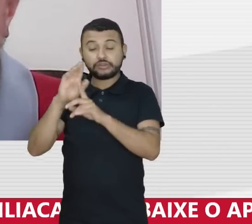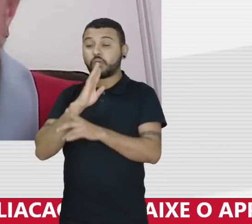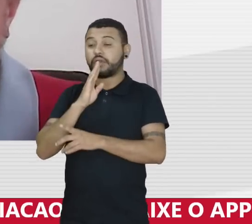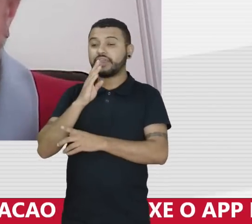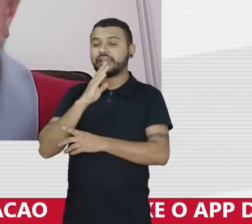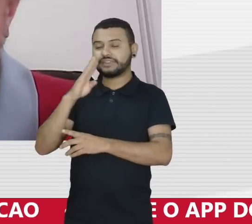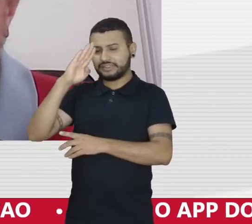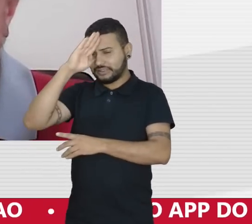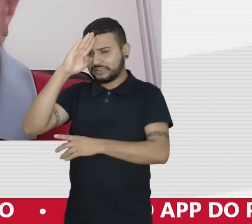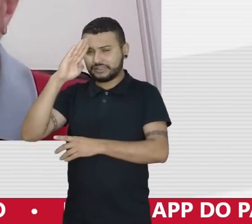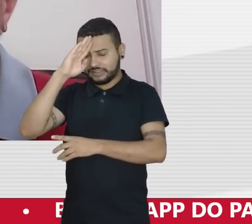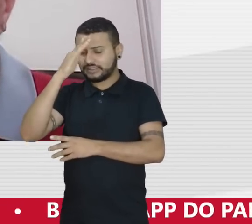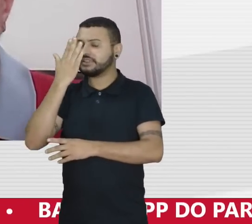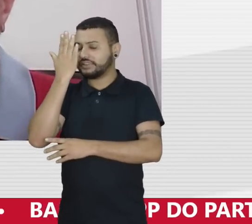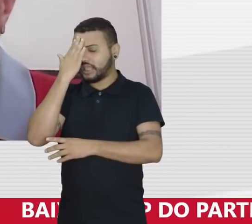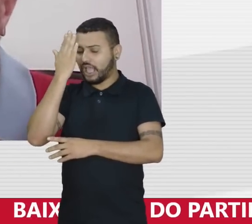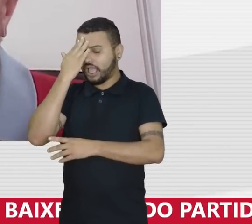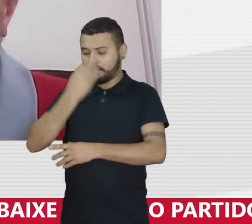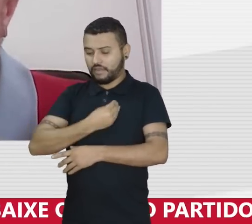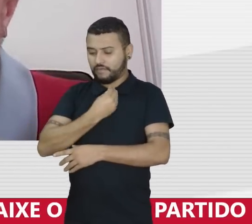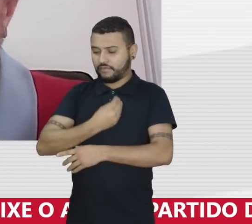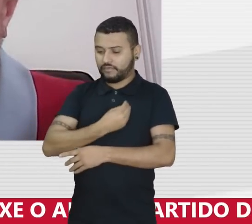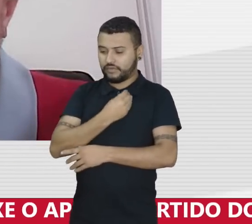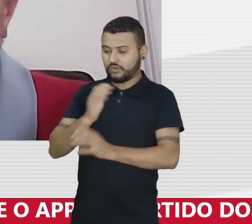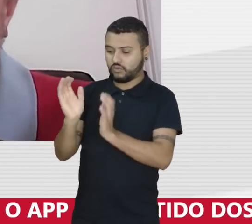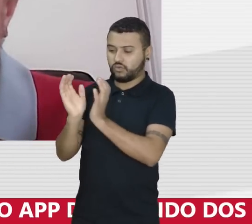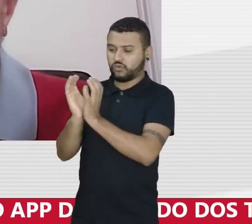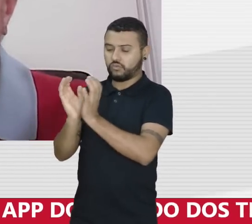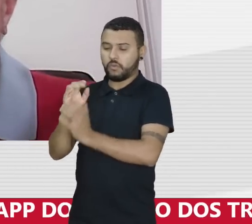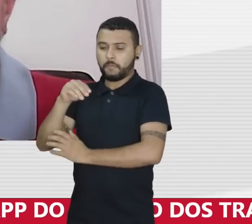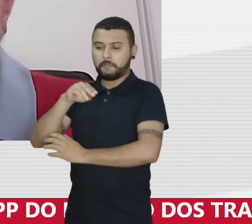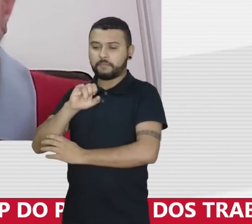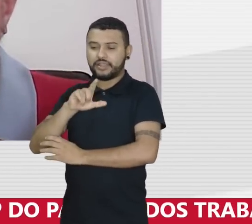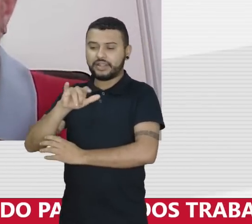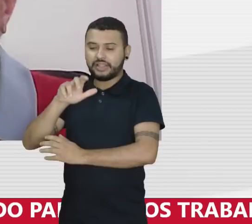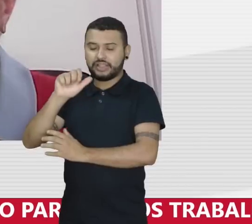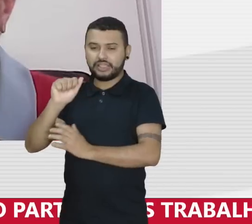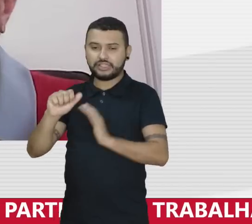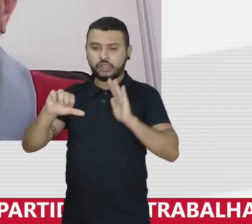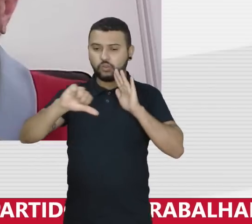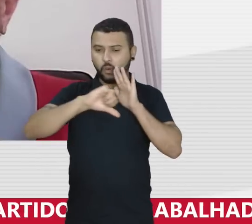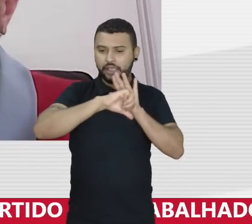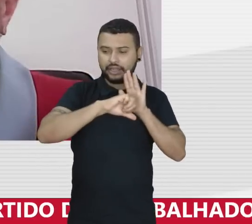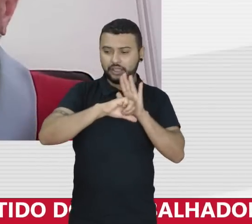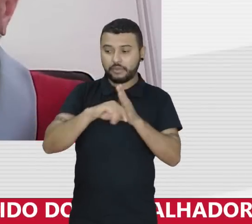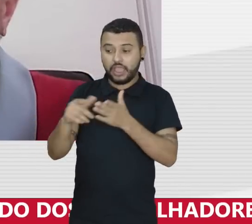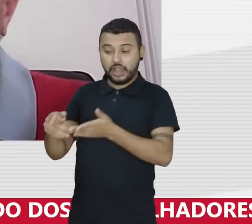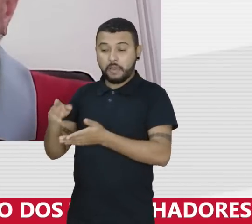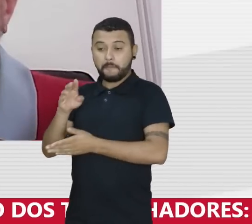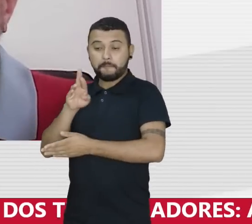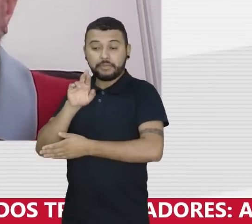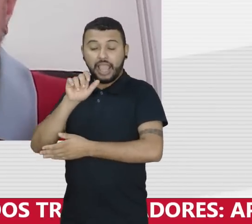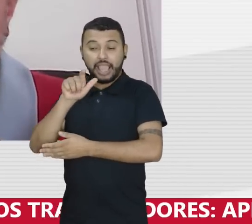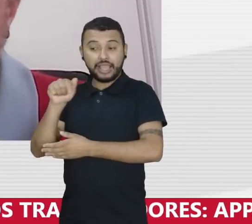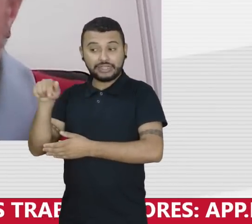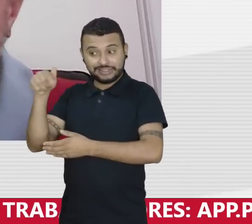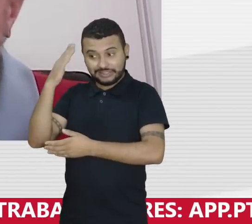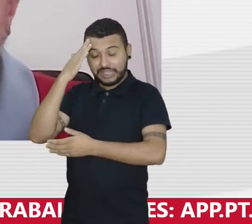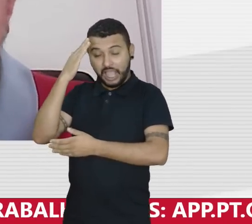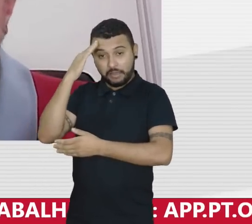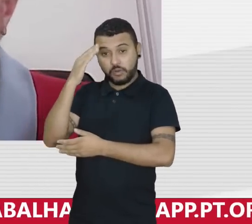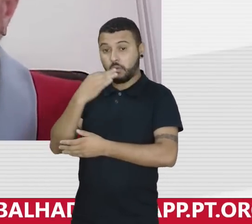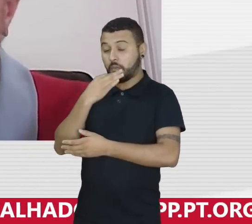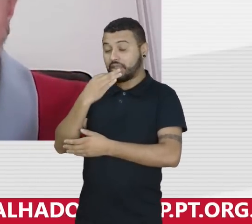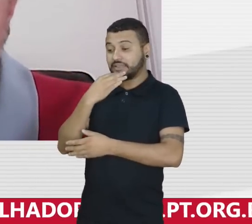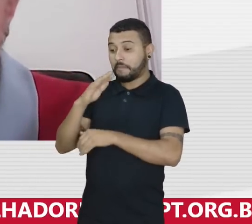os bolsonaros. Ele sabe muito bem o que são as milícias. O Braga Neto é hoje o cara que melhor